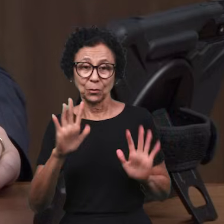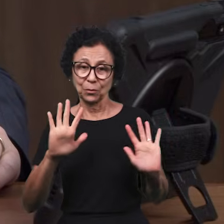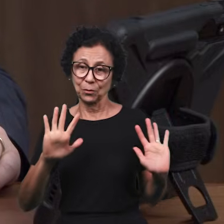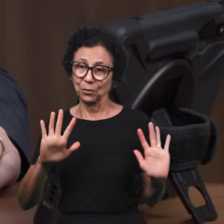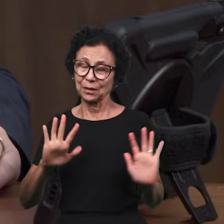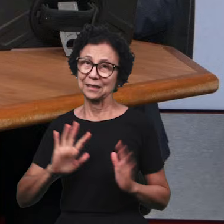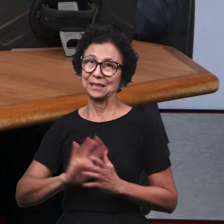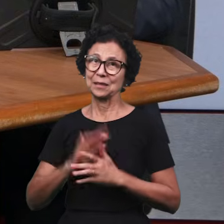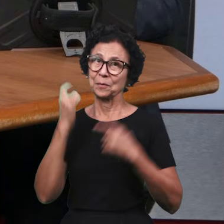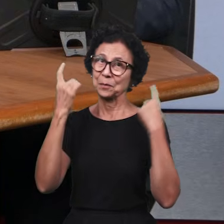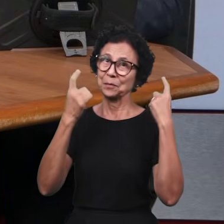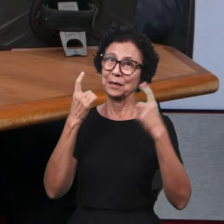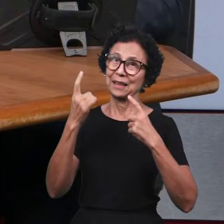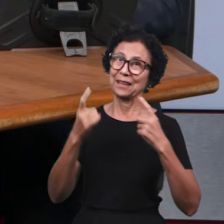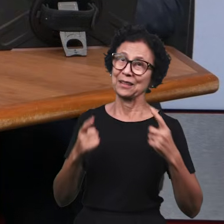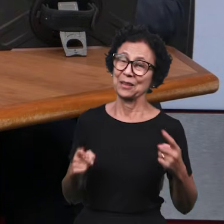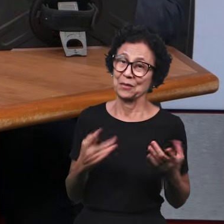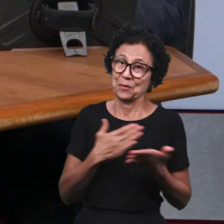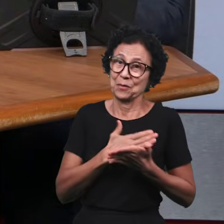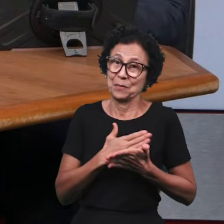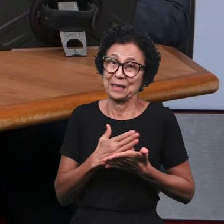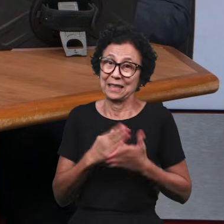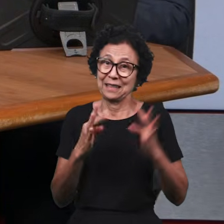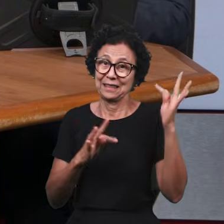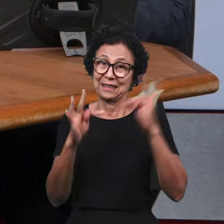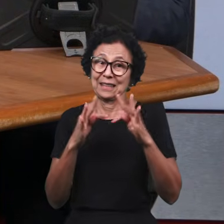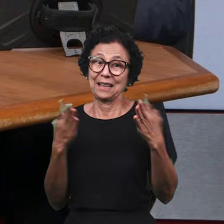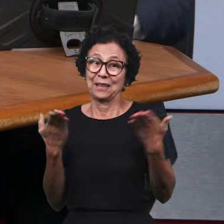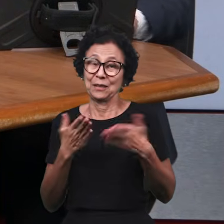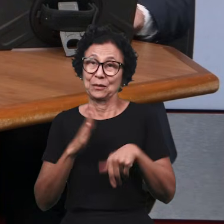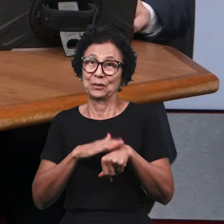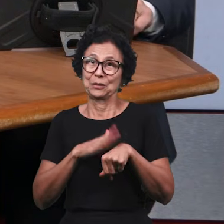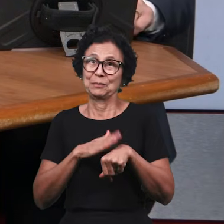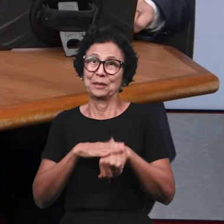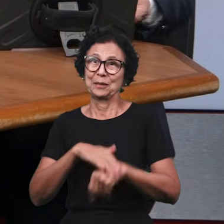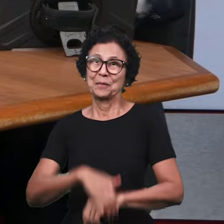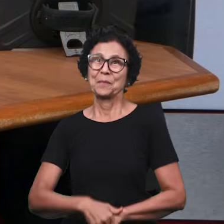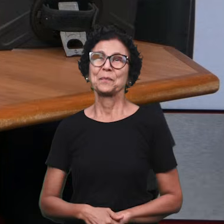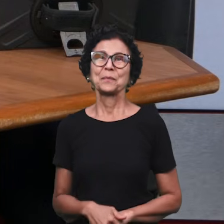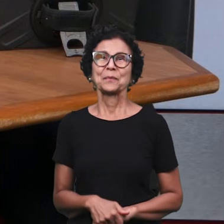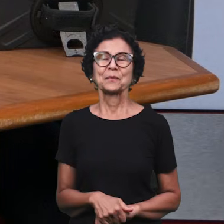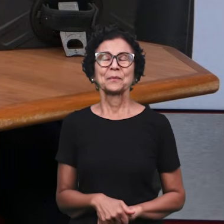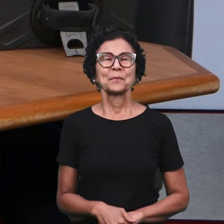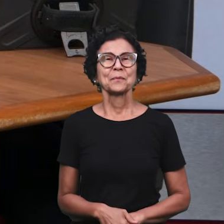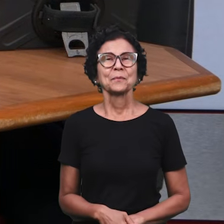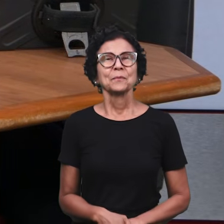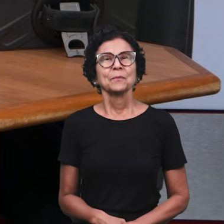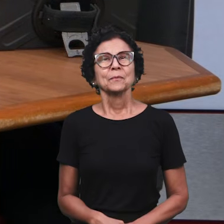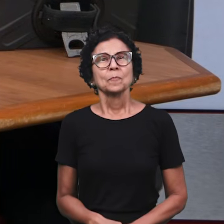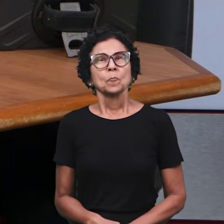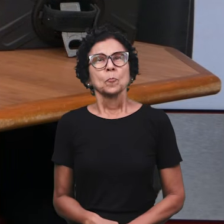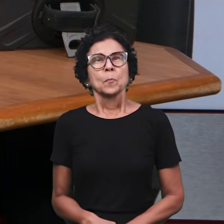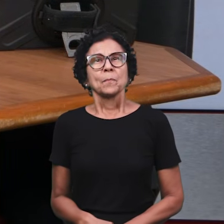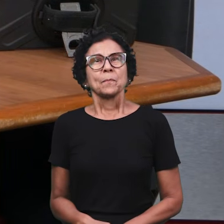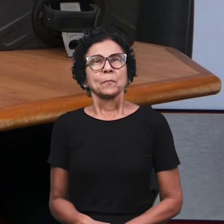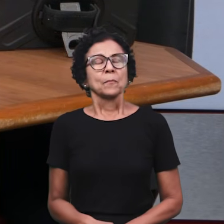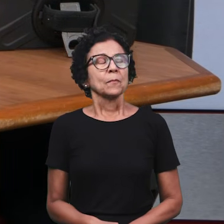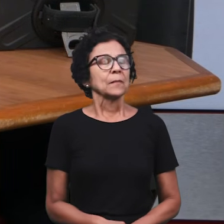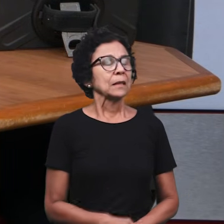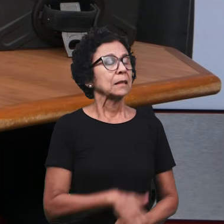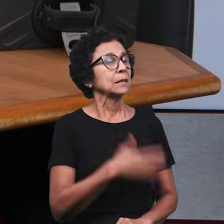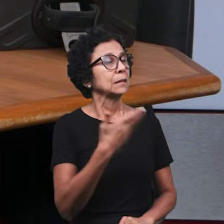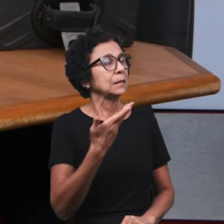começar eu a tô aqui, tratar, vou começar a tratar agora, É isso para aí. não chegar lá na frente pior. Lucas, então vamos